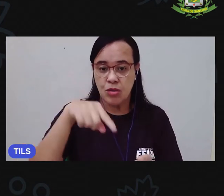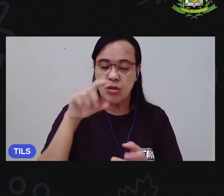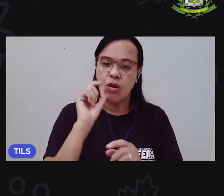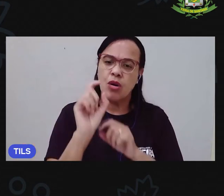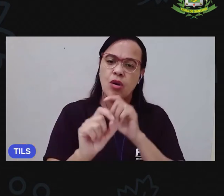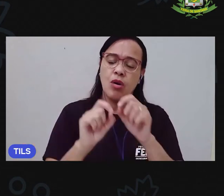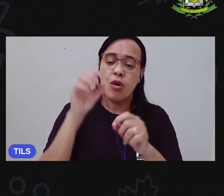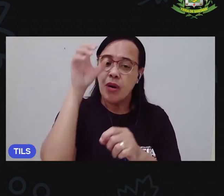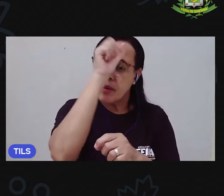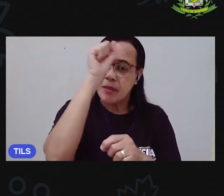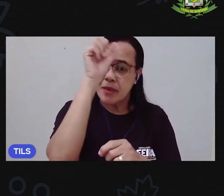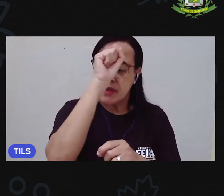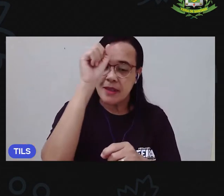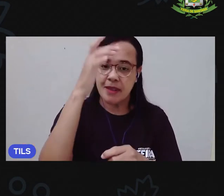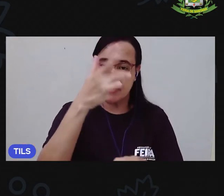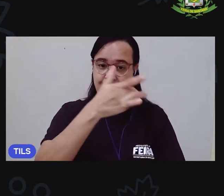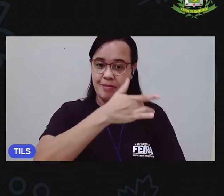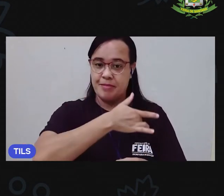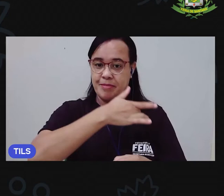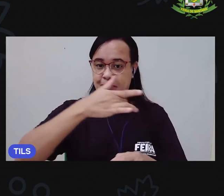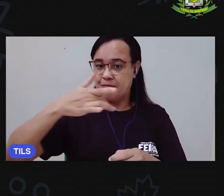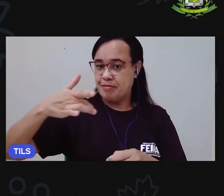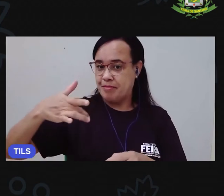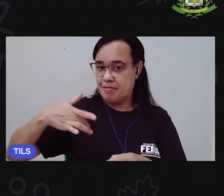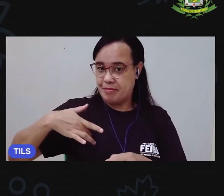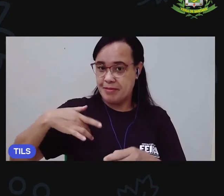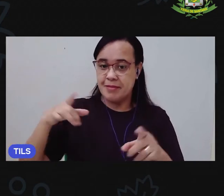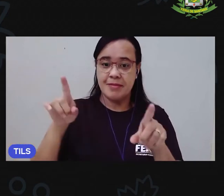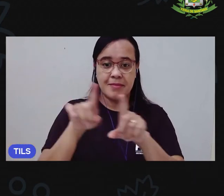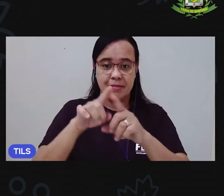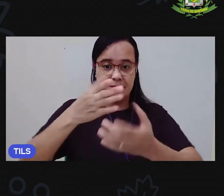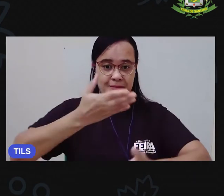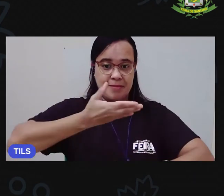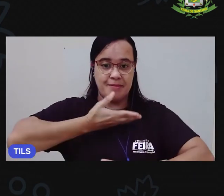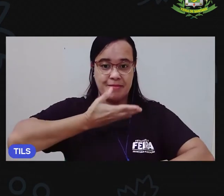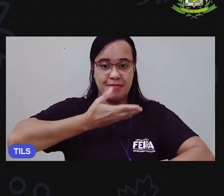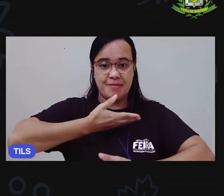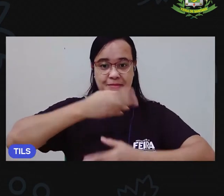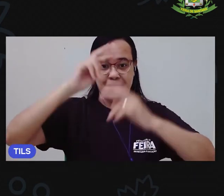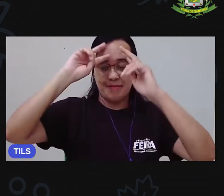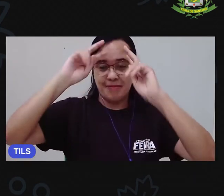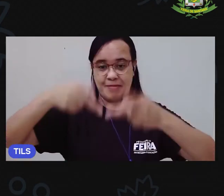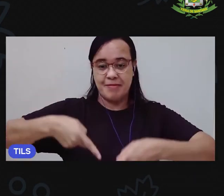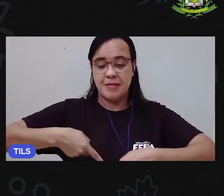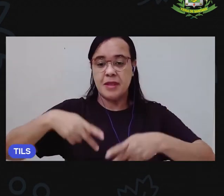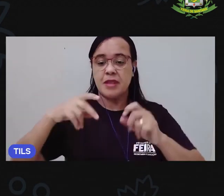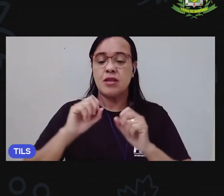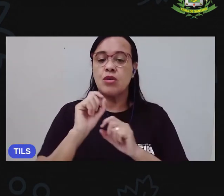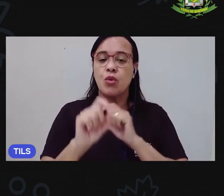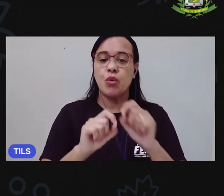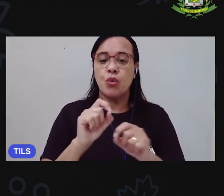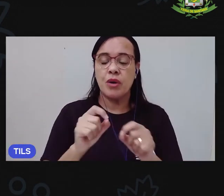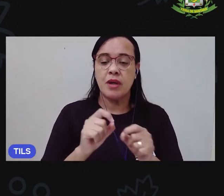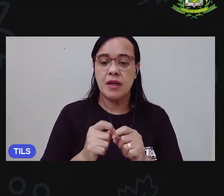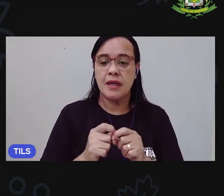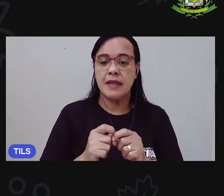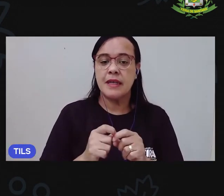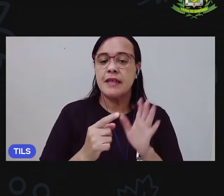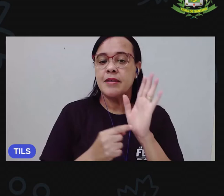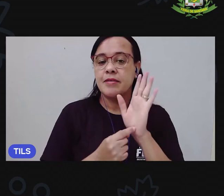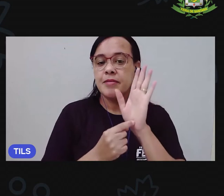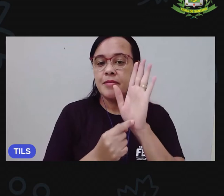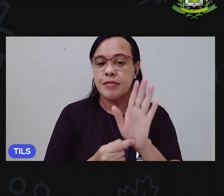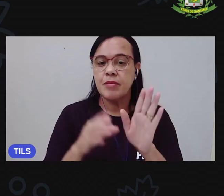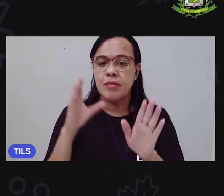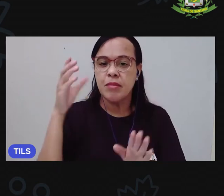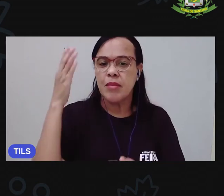sobre saúde e corpo humano. Com essa aula, você vai identificar e